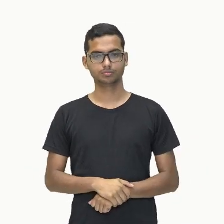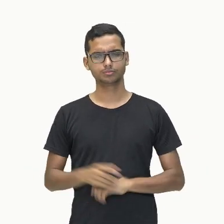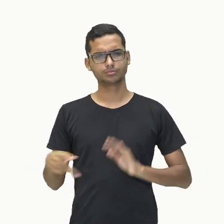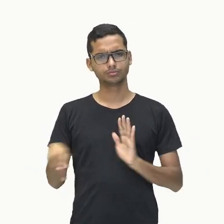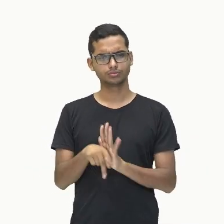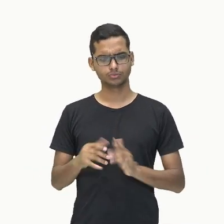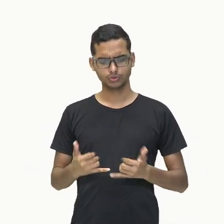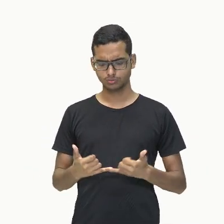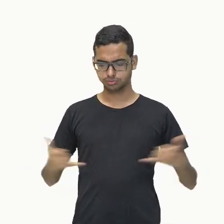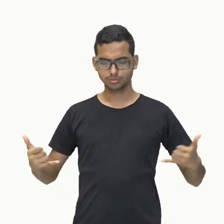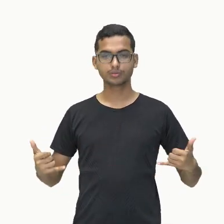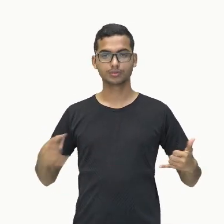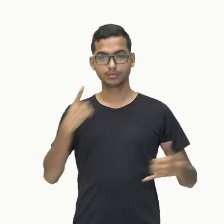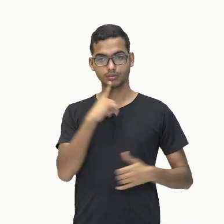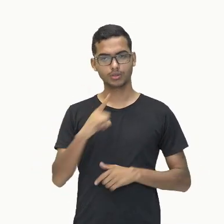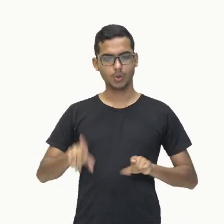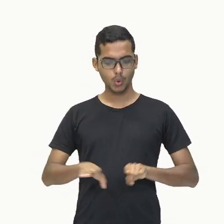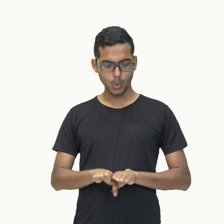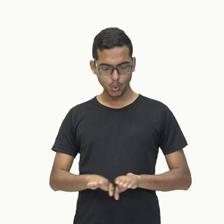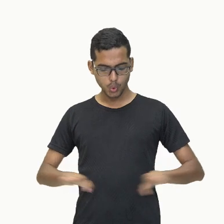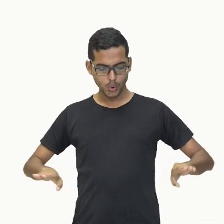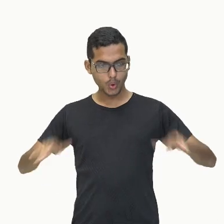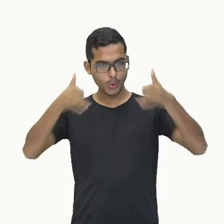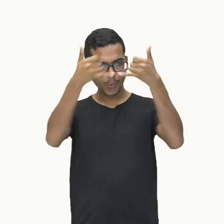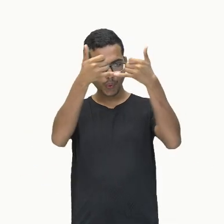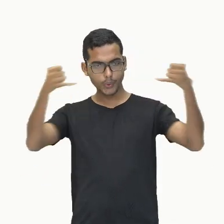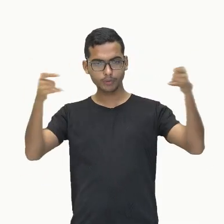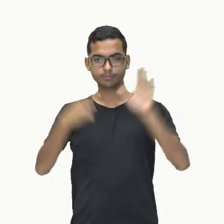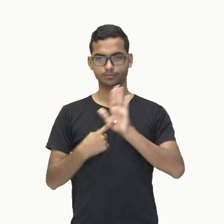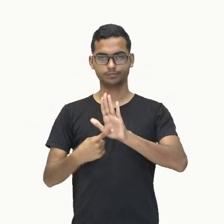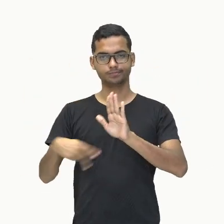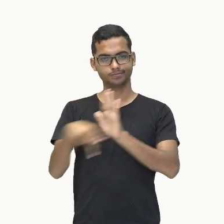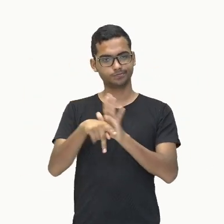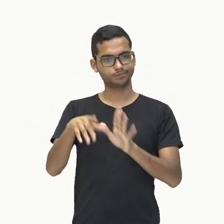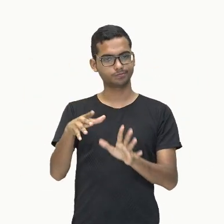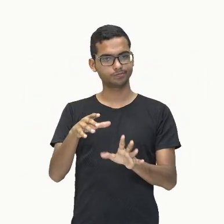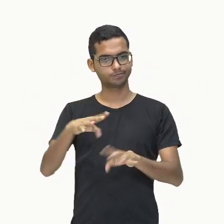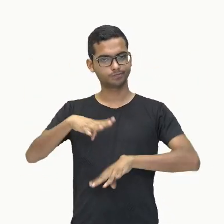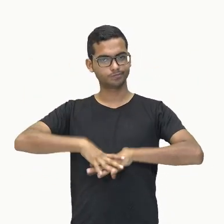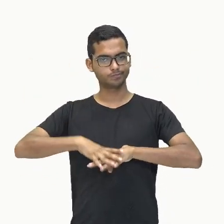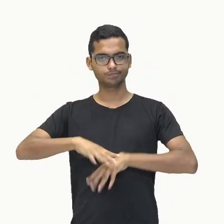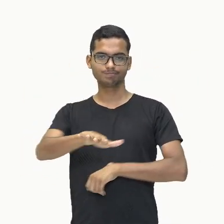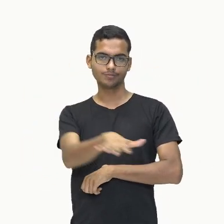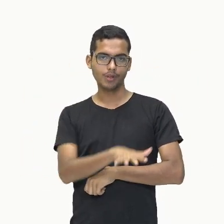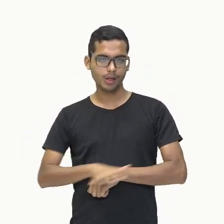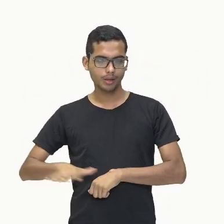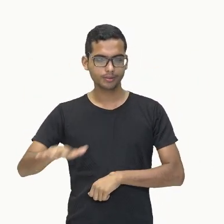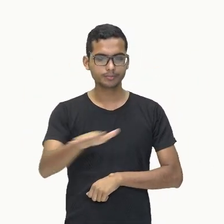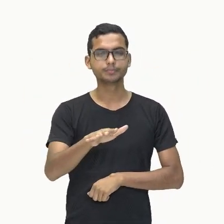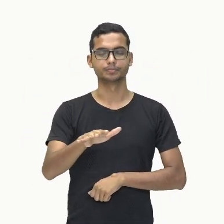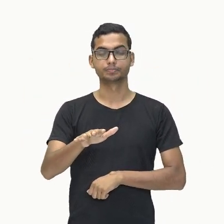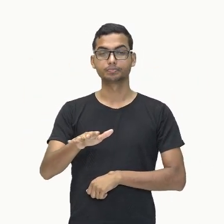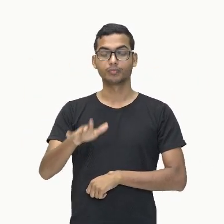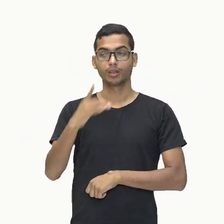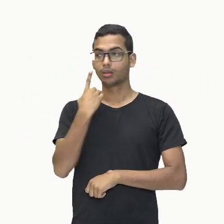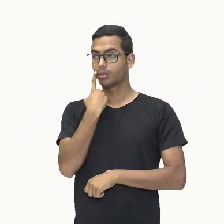né? Como uma reta que a gente define na matemática, tá bom? Então, essa